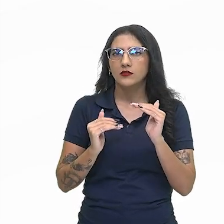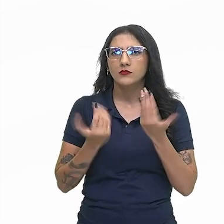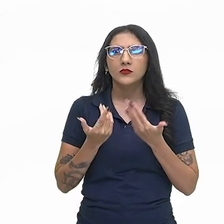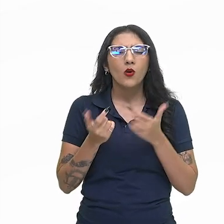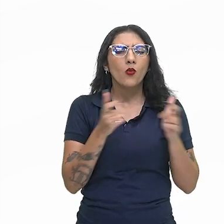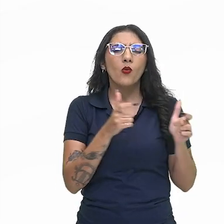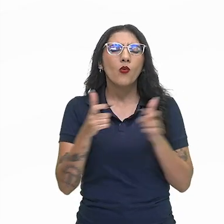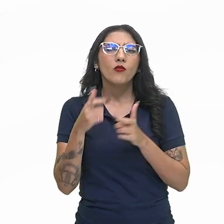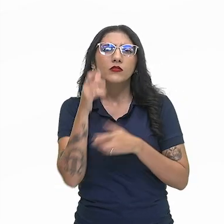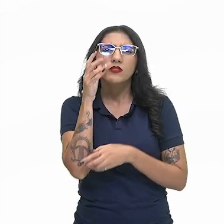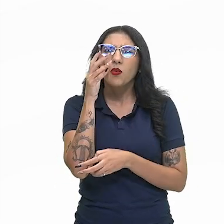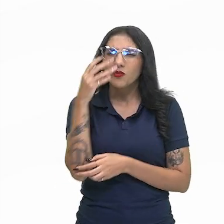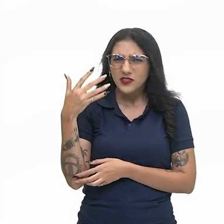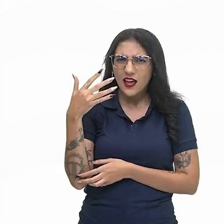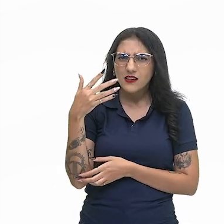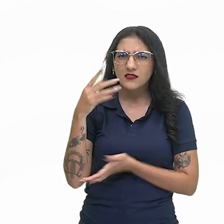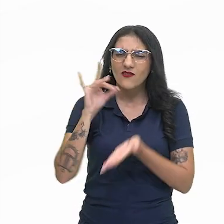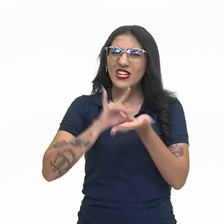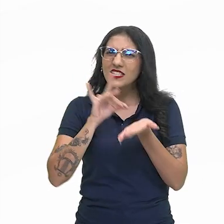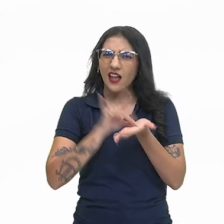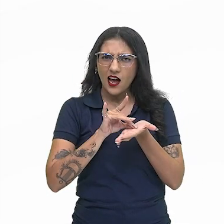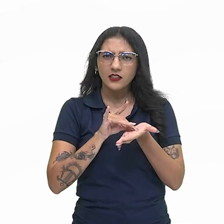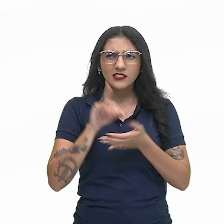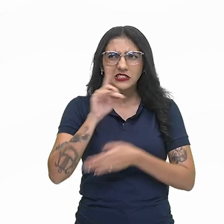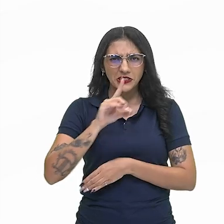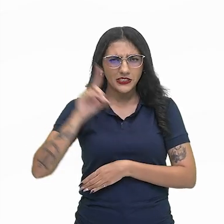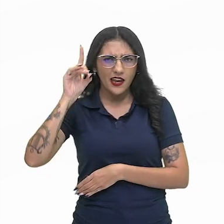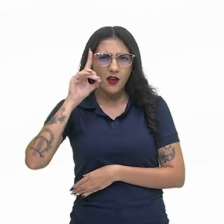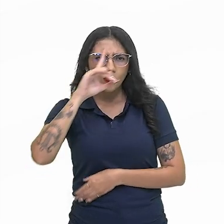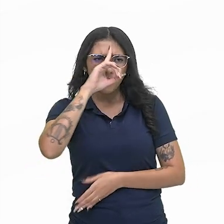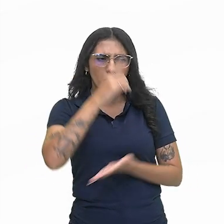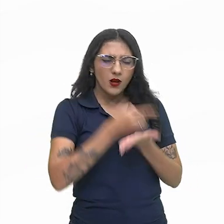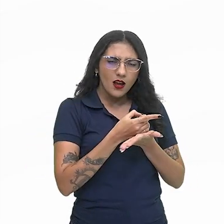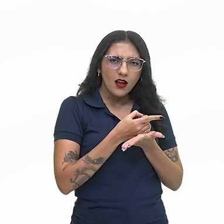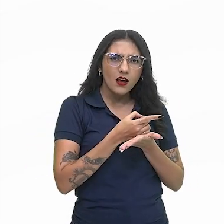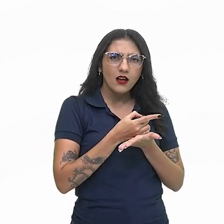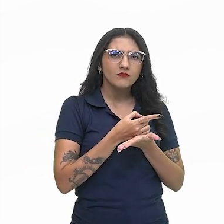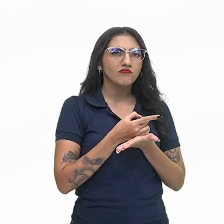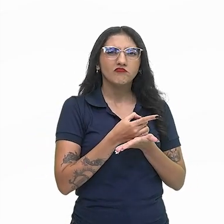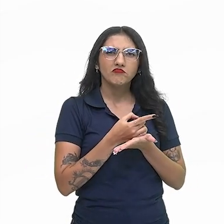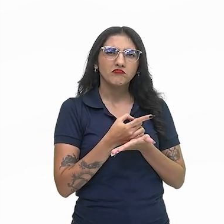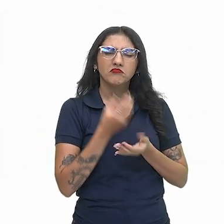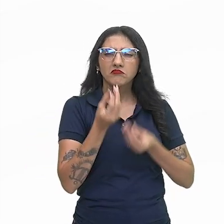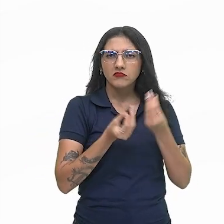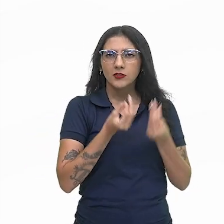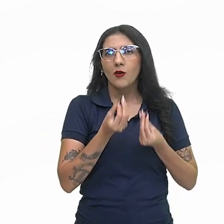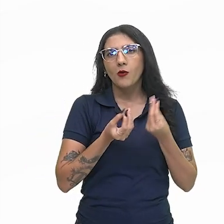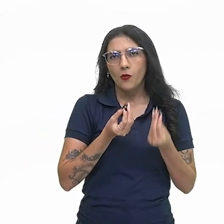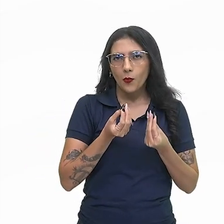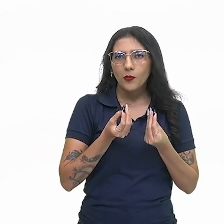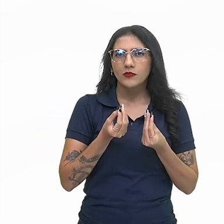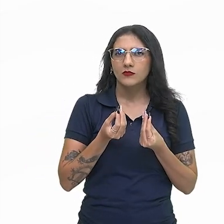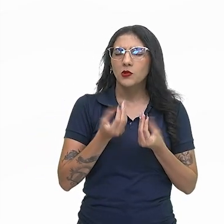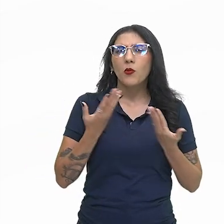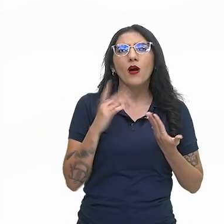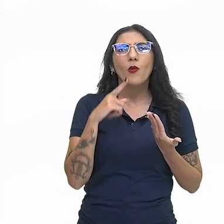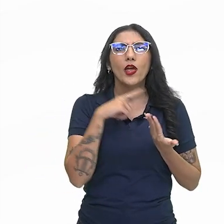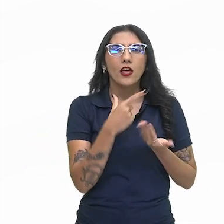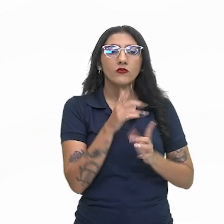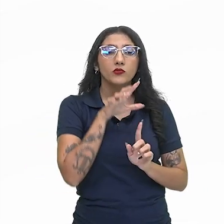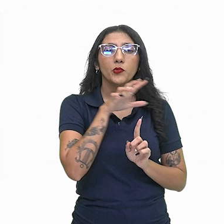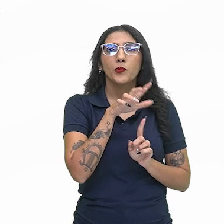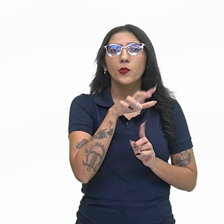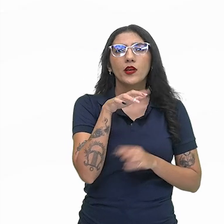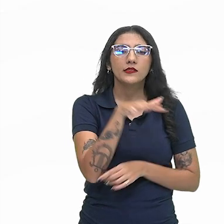desigualdade? Realmente ela é querida por Deus? Realmente é questão do destino, né? Quais são os efeitos disso para